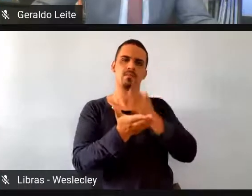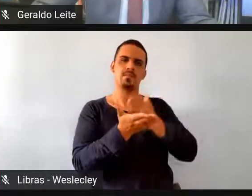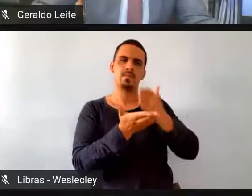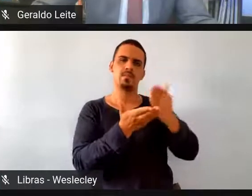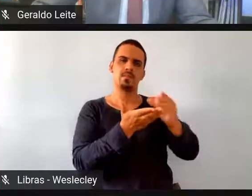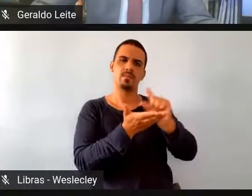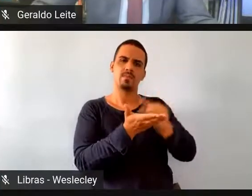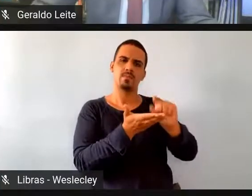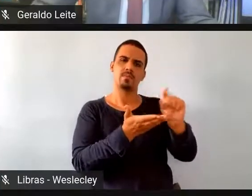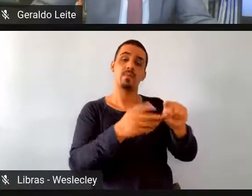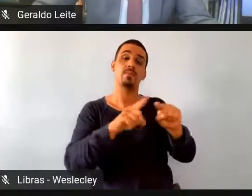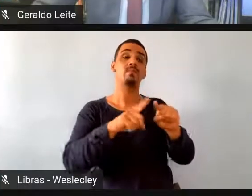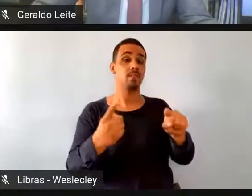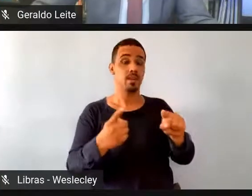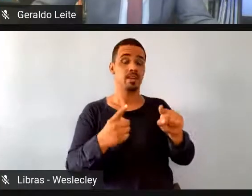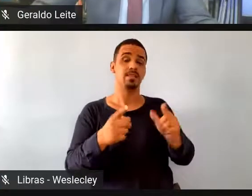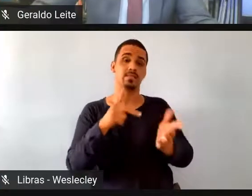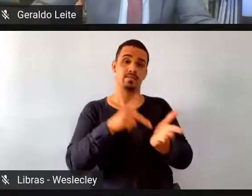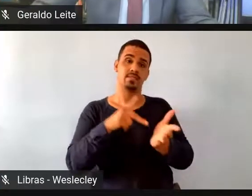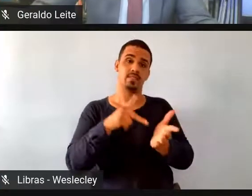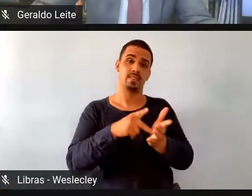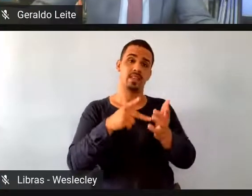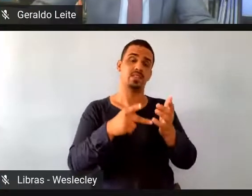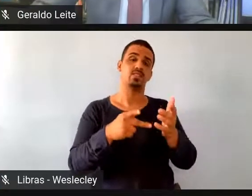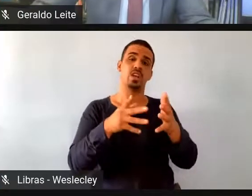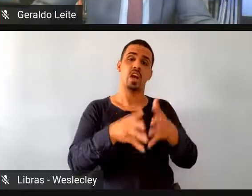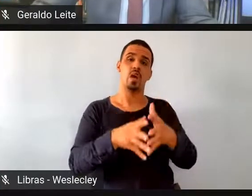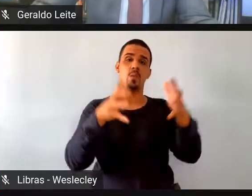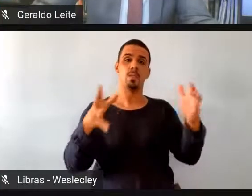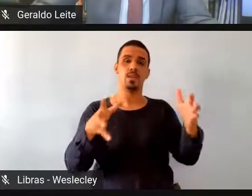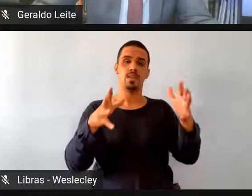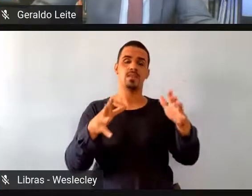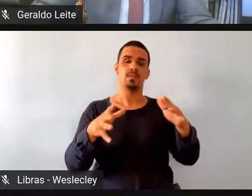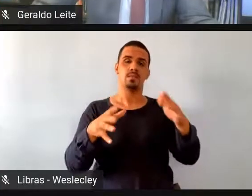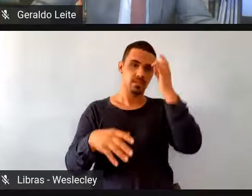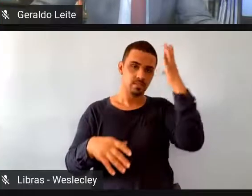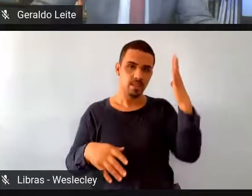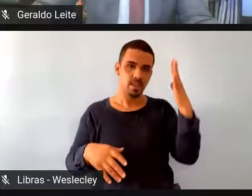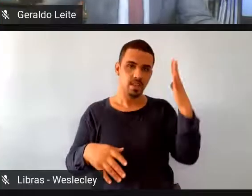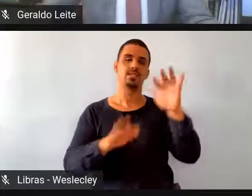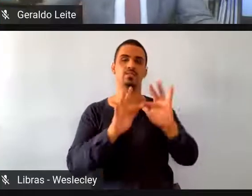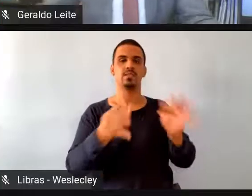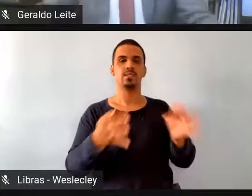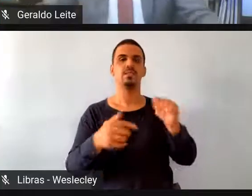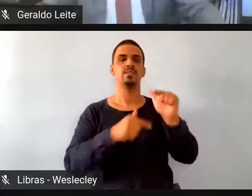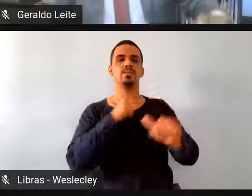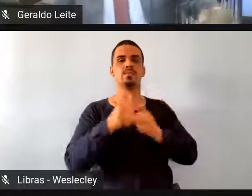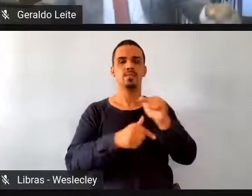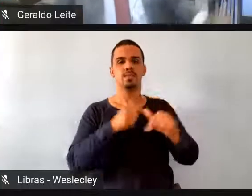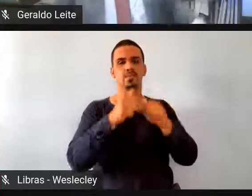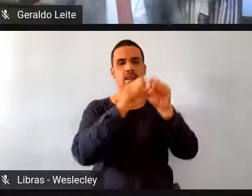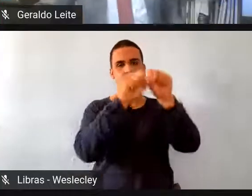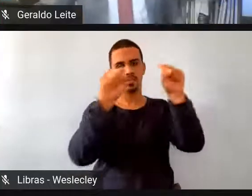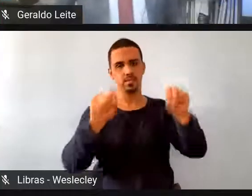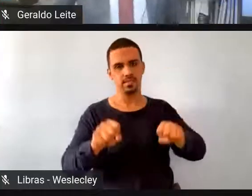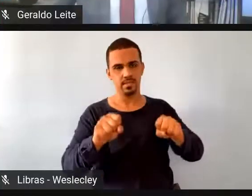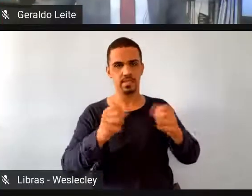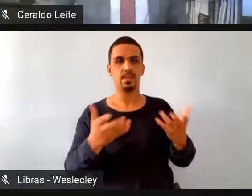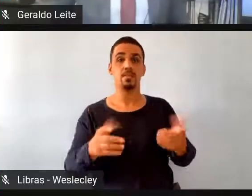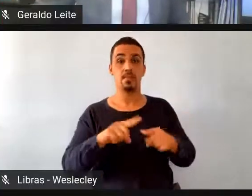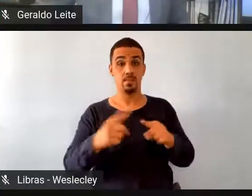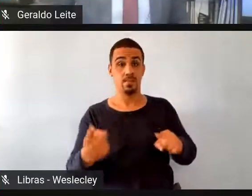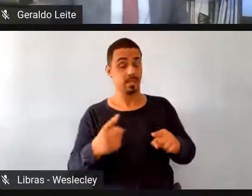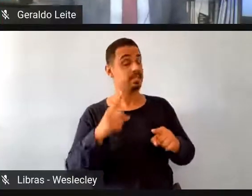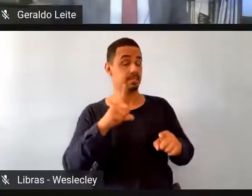aumenta, torna mais fácil e mais simples a governança geral do sistema. Né? Claro que há medidas com relação ao próprio financiamento, a